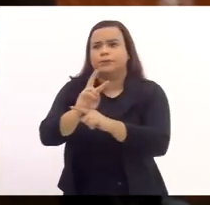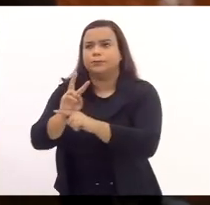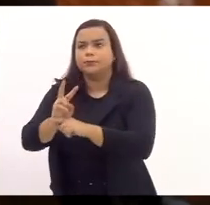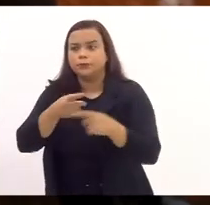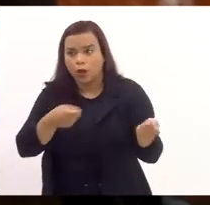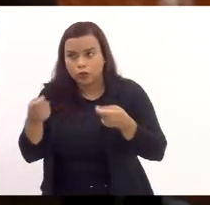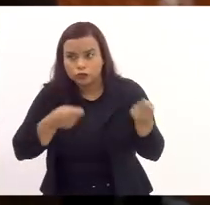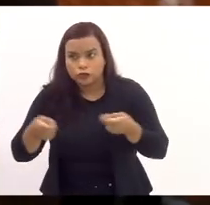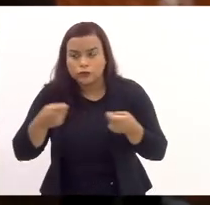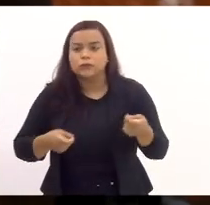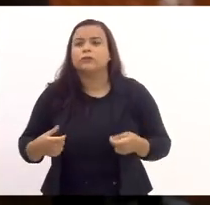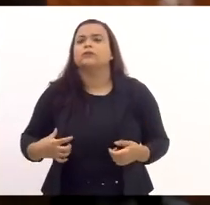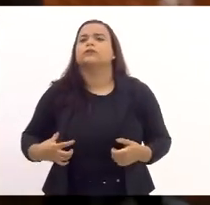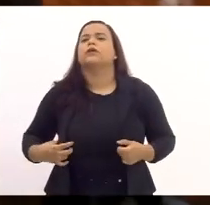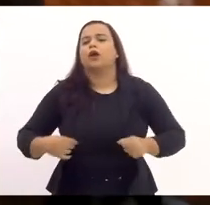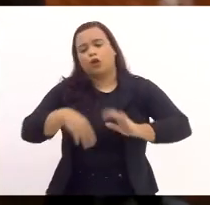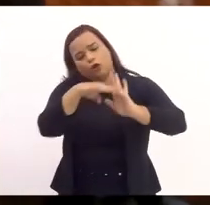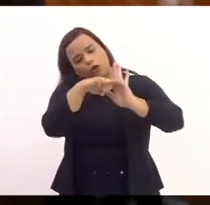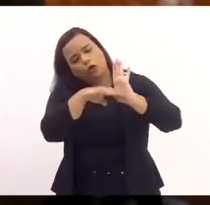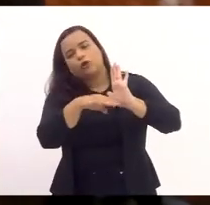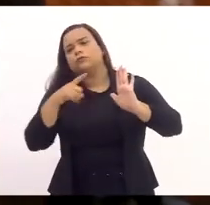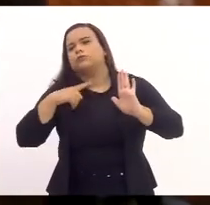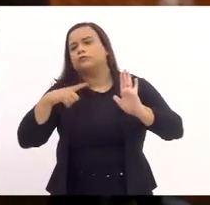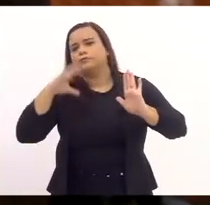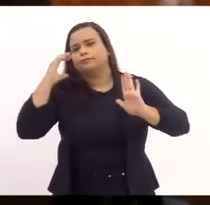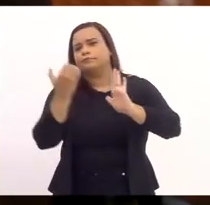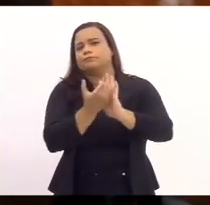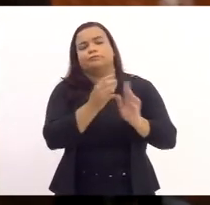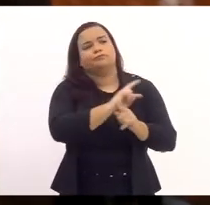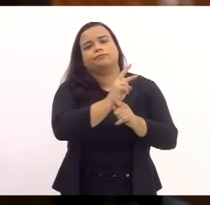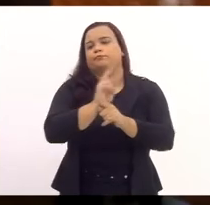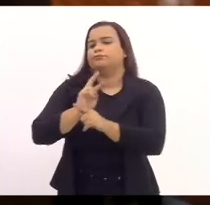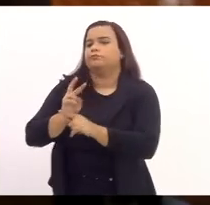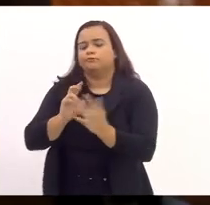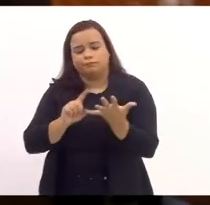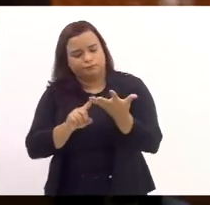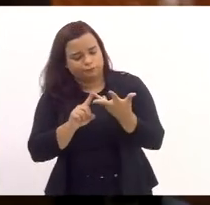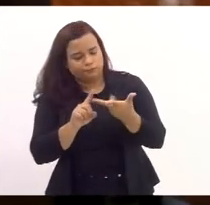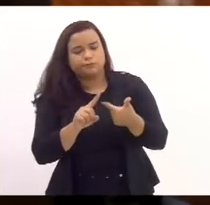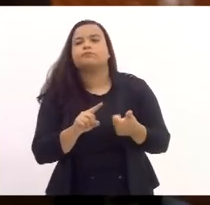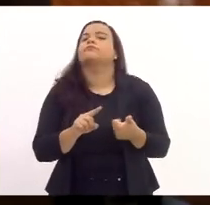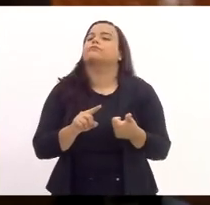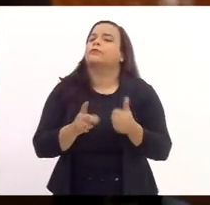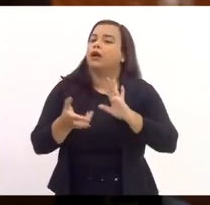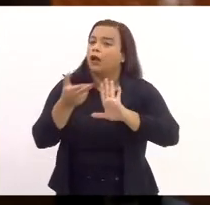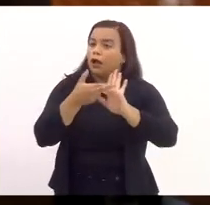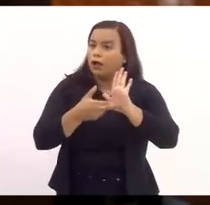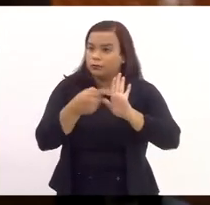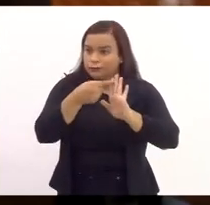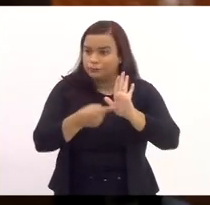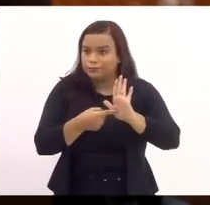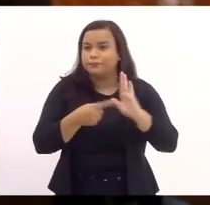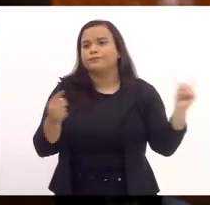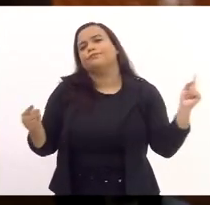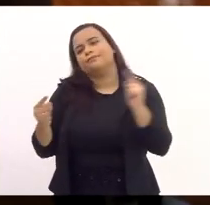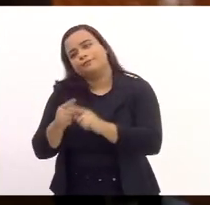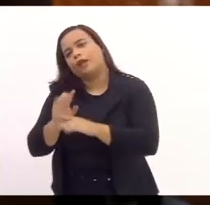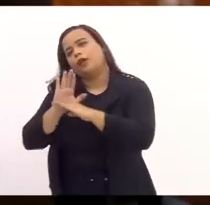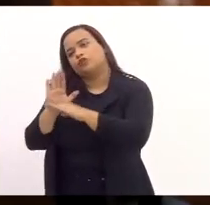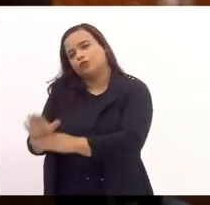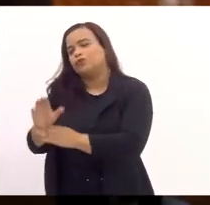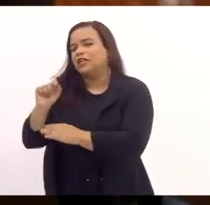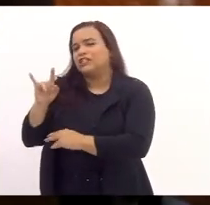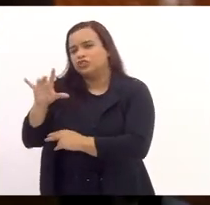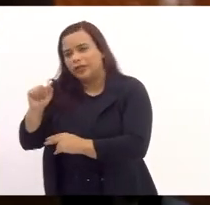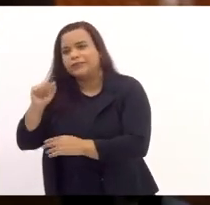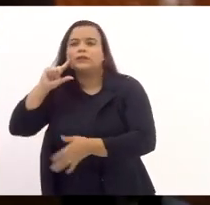dentro de um cronograma que a gente demanda a eles. Esses relatórios, eles servem para a tomada de decisão da agência